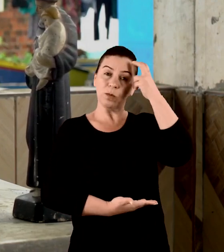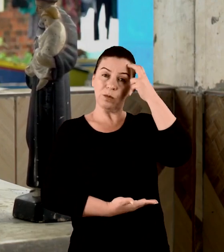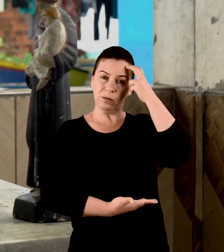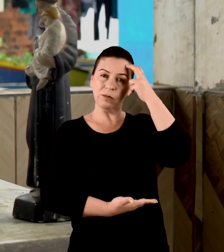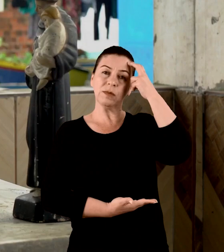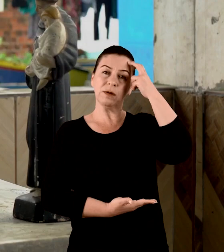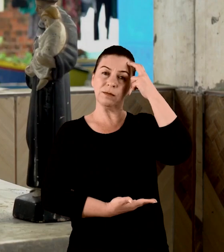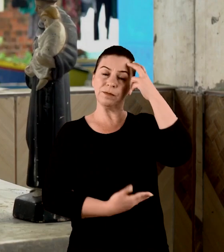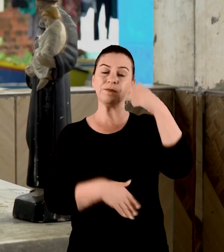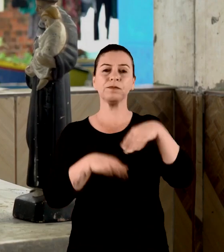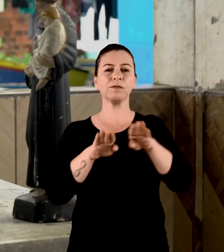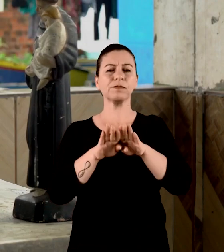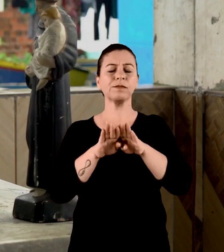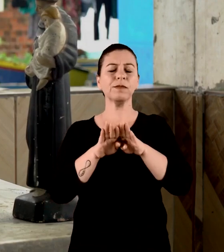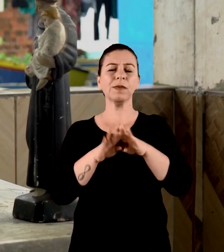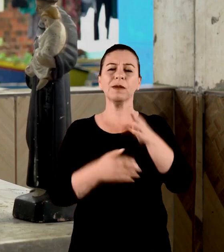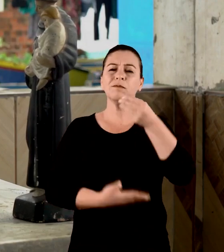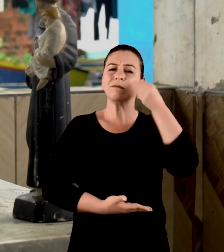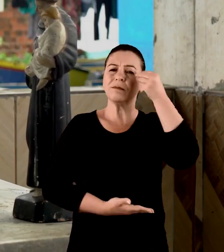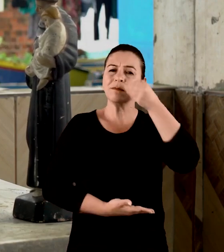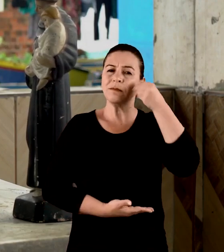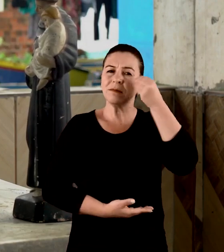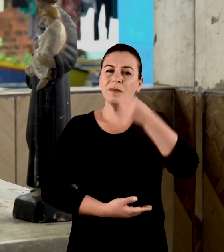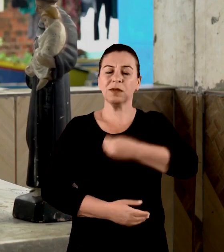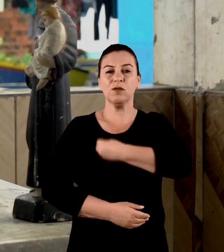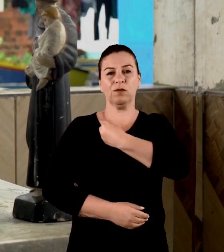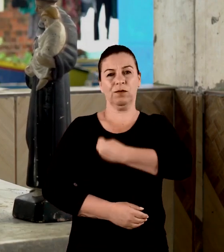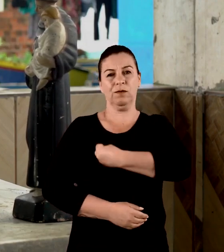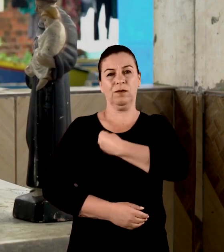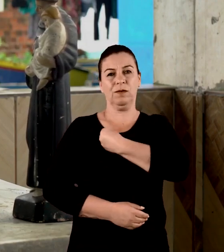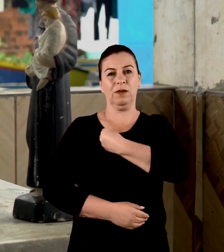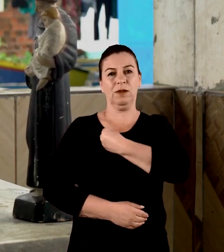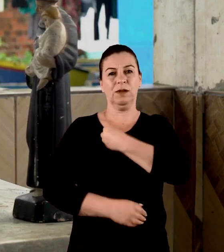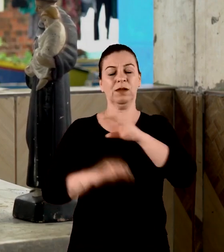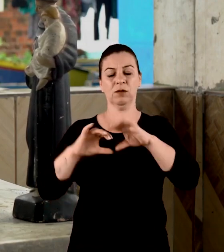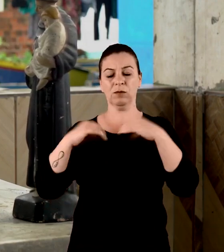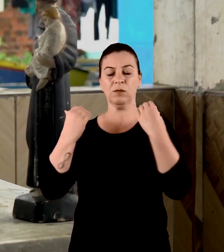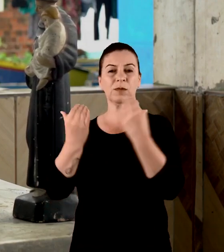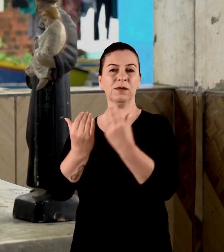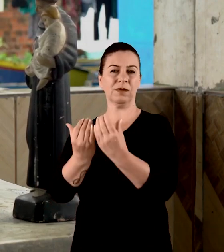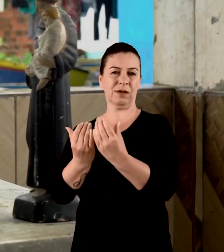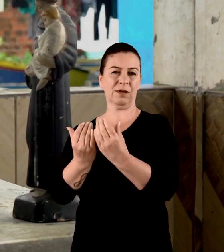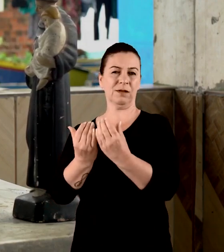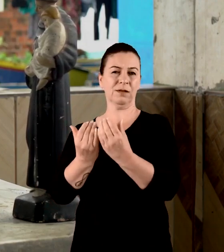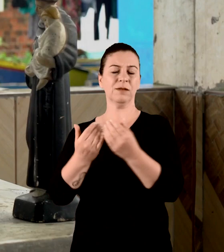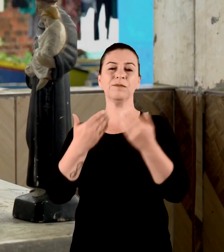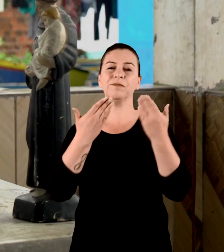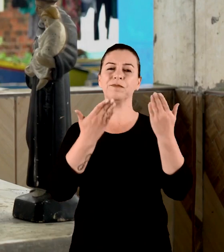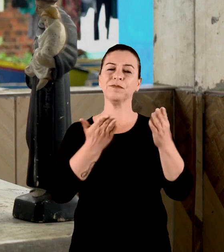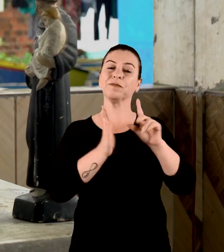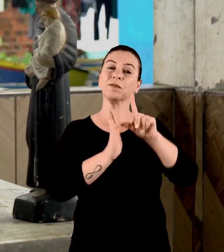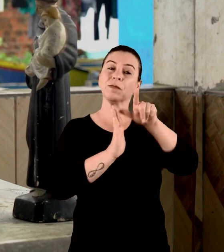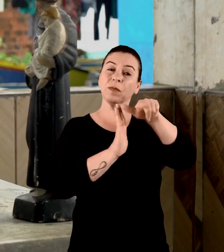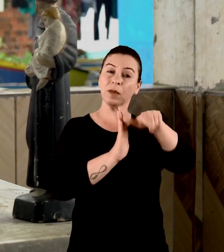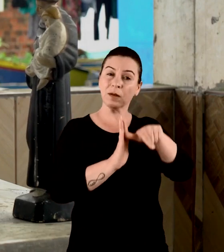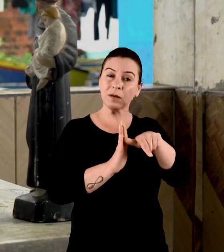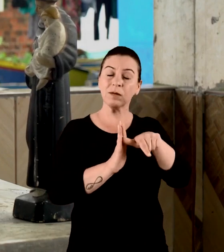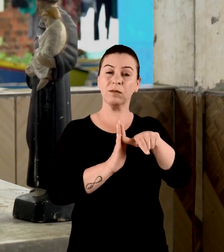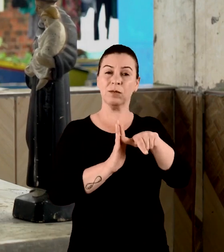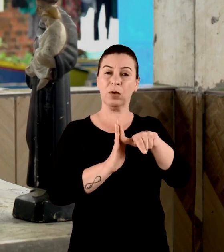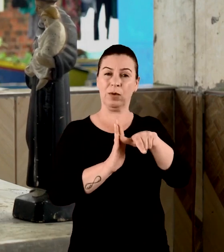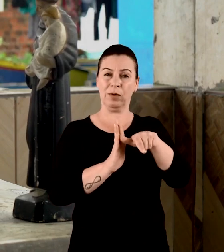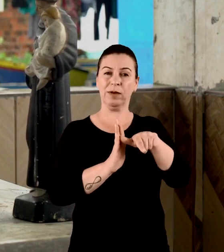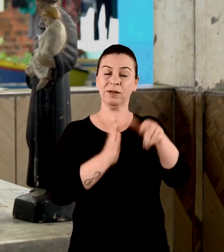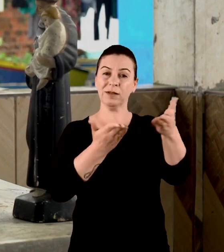da cultura, das experiências de vida das comunidades. Aí você